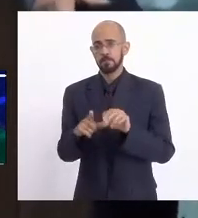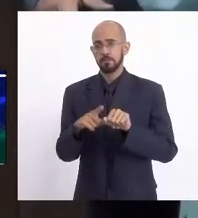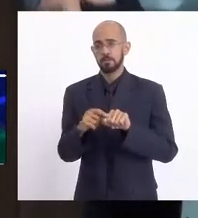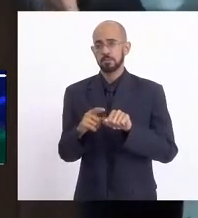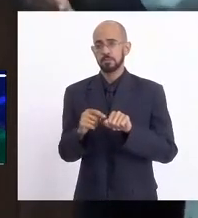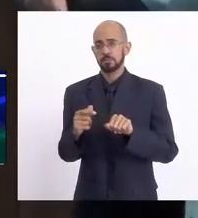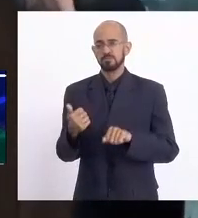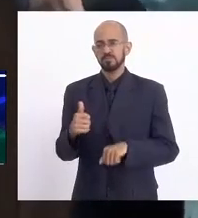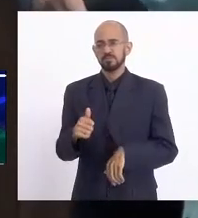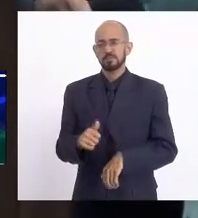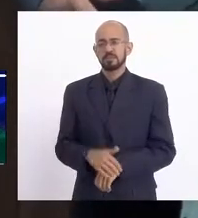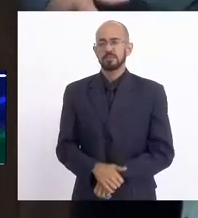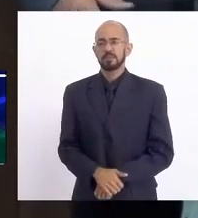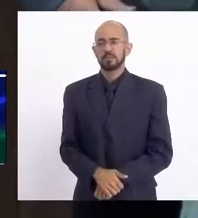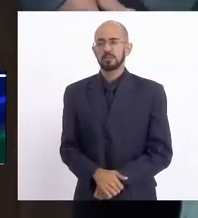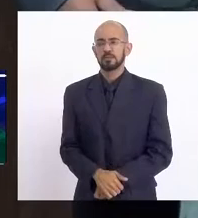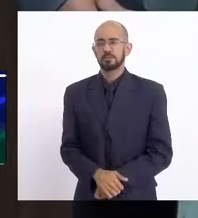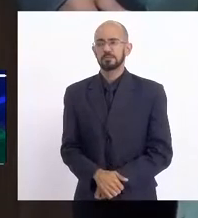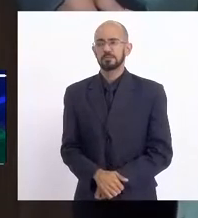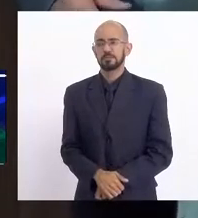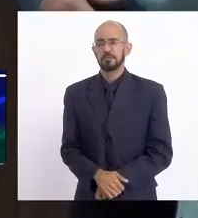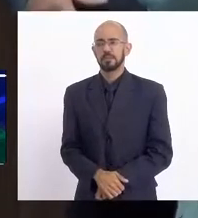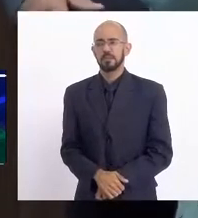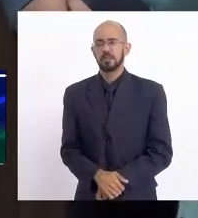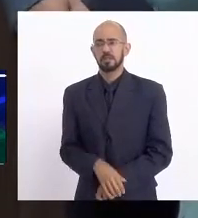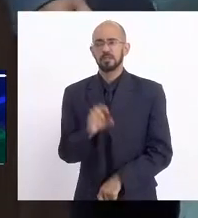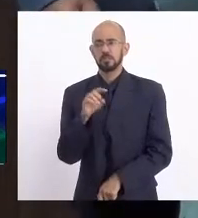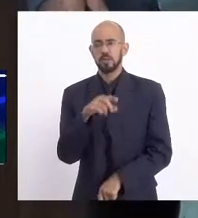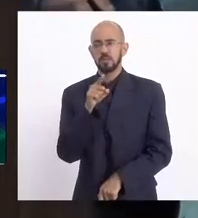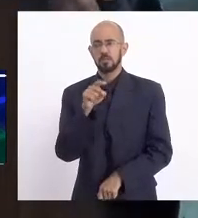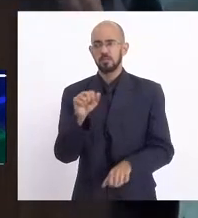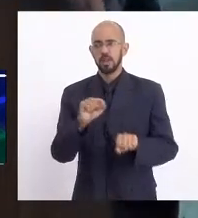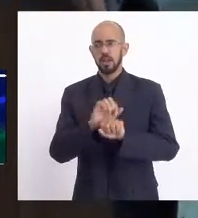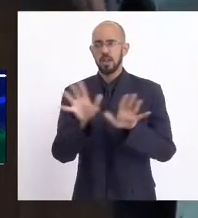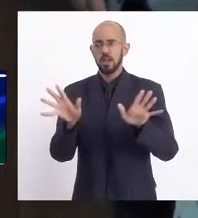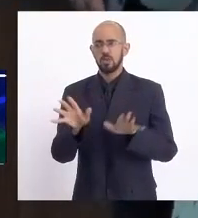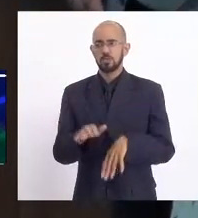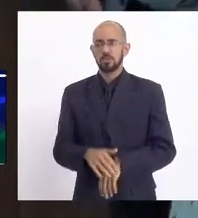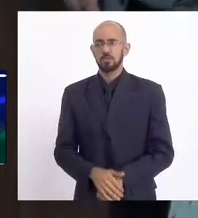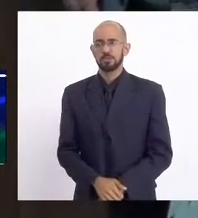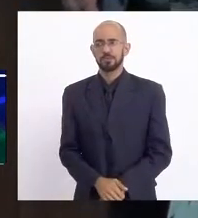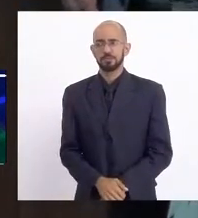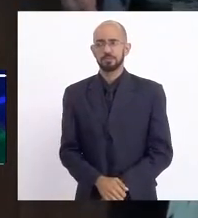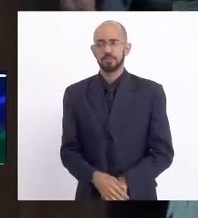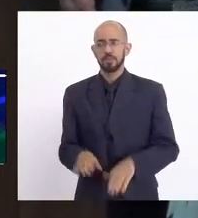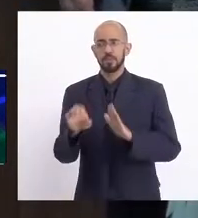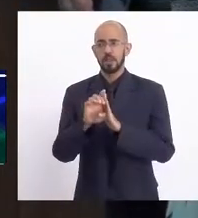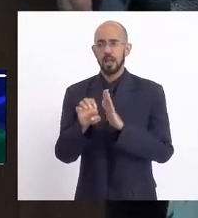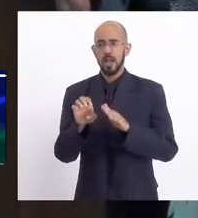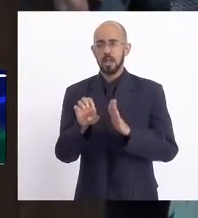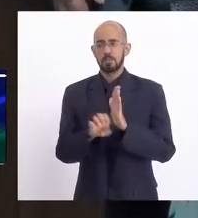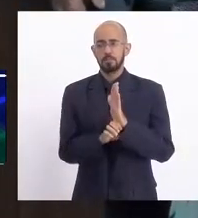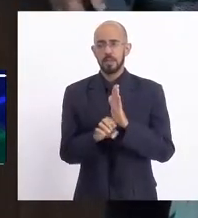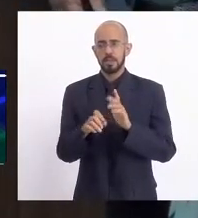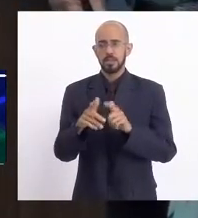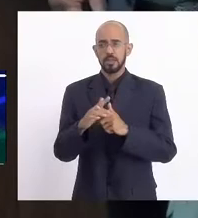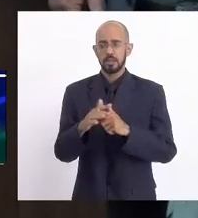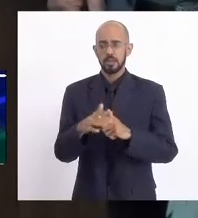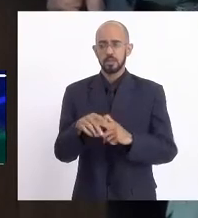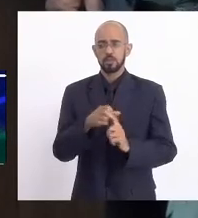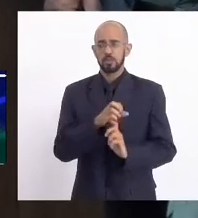11. É só para ficar claro. E a emenda 6 não está